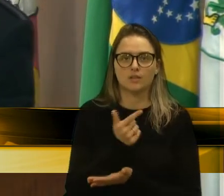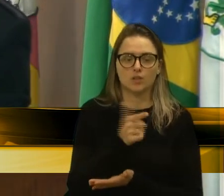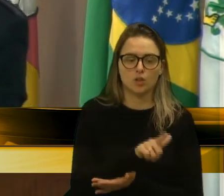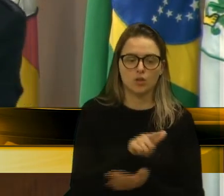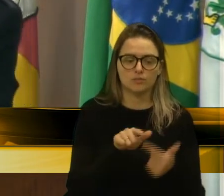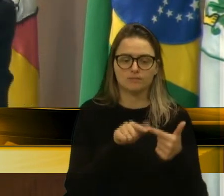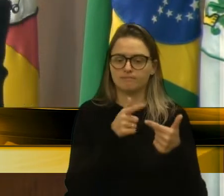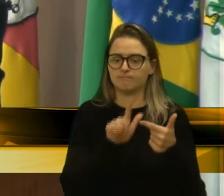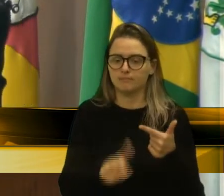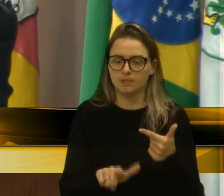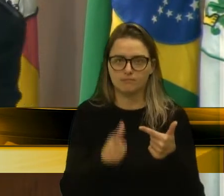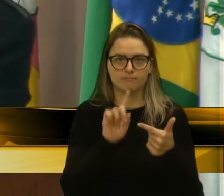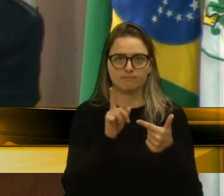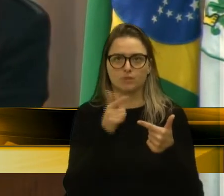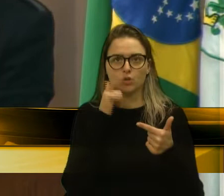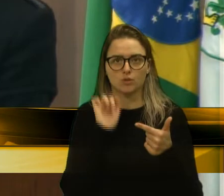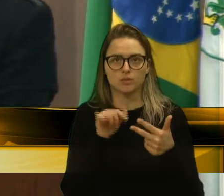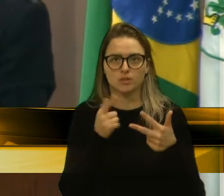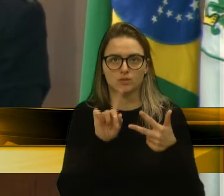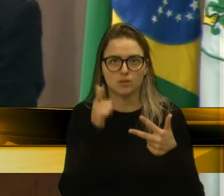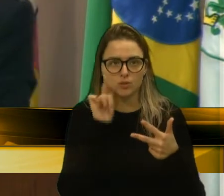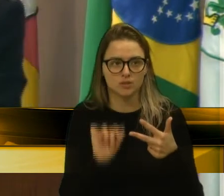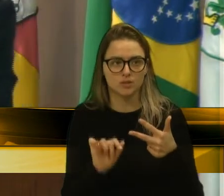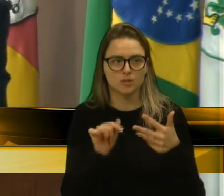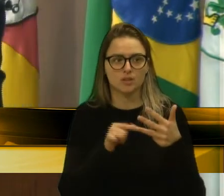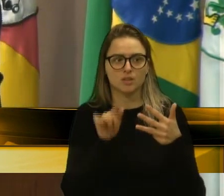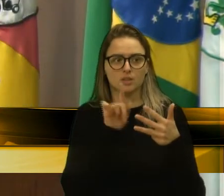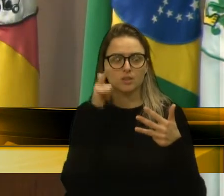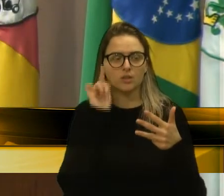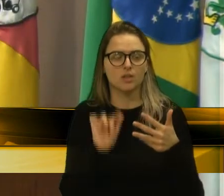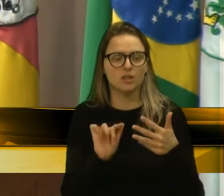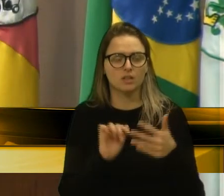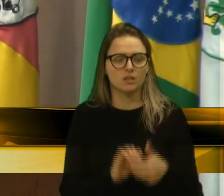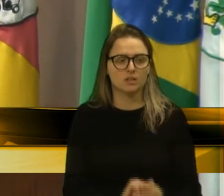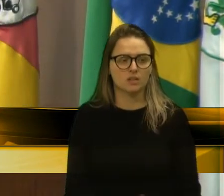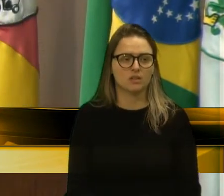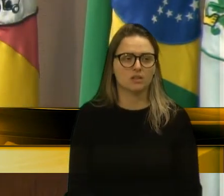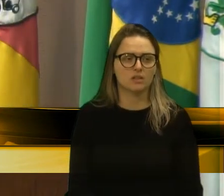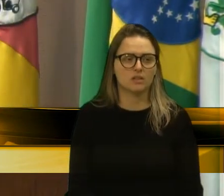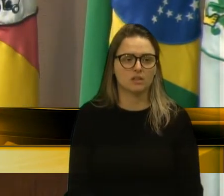dois e não deu, e veio três e não deu, e veio quatro e não deu, e veio cinco também não deu.